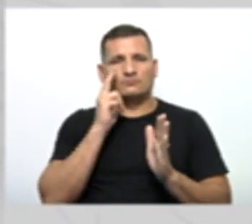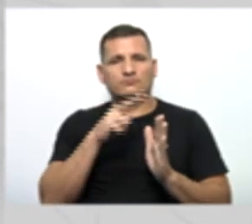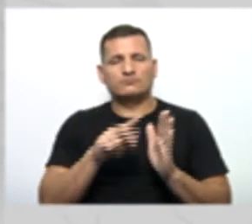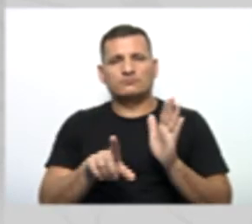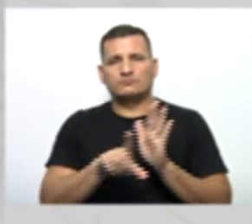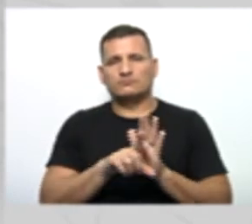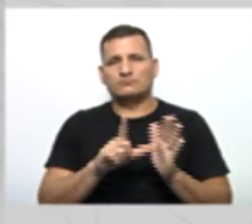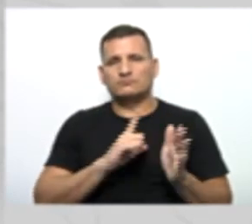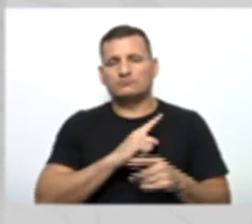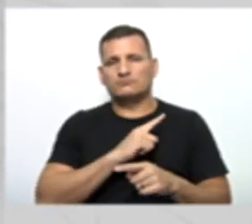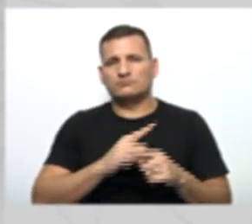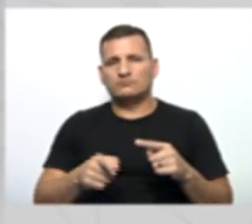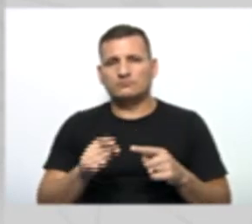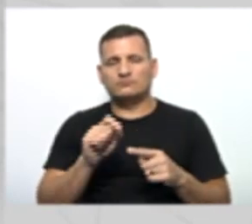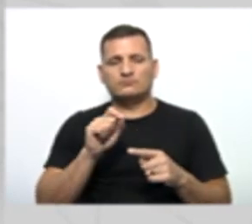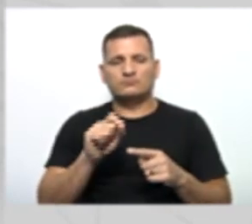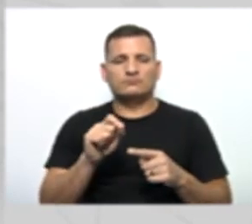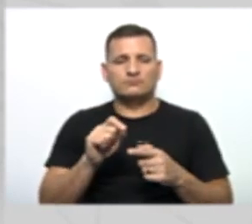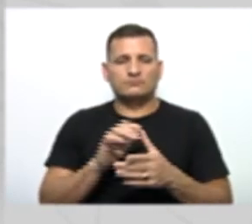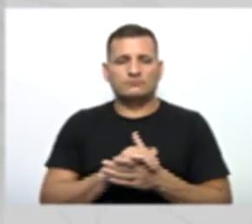proíbem que uma pessoa